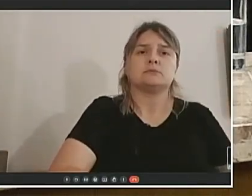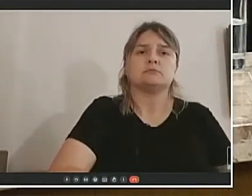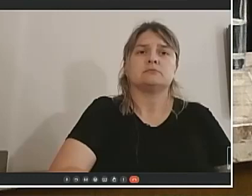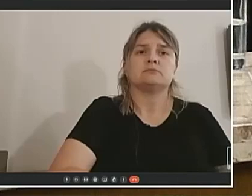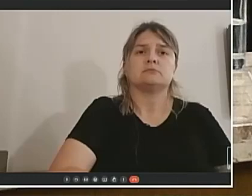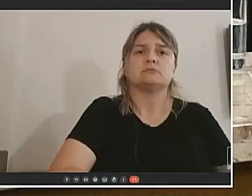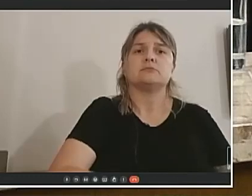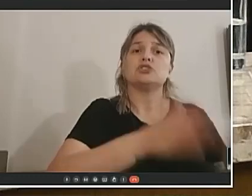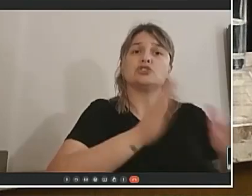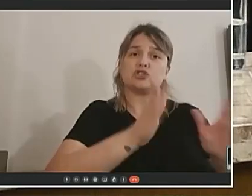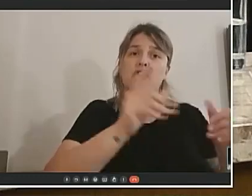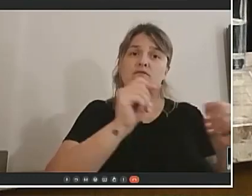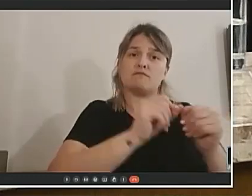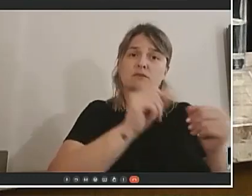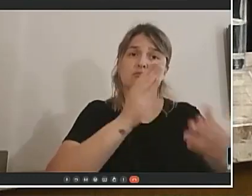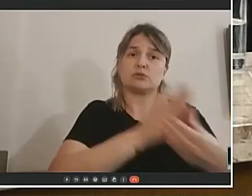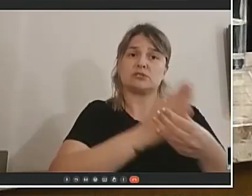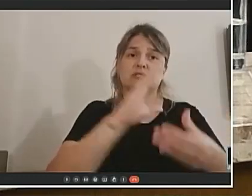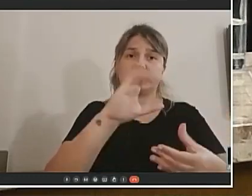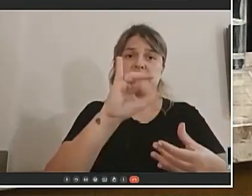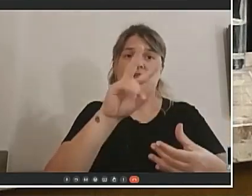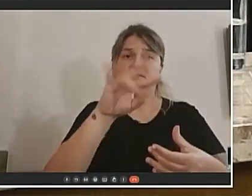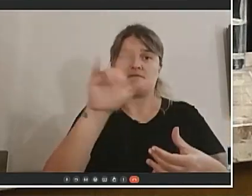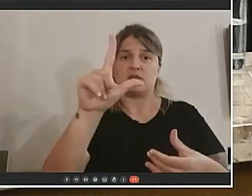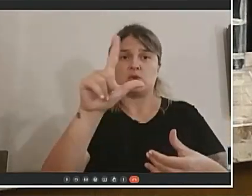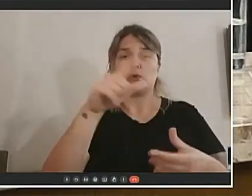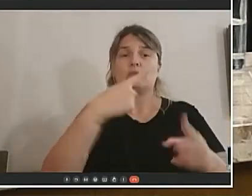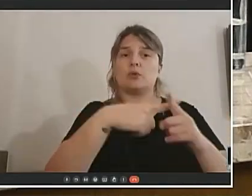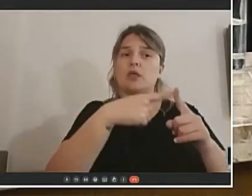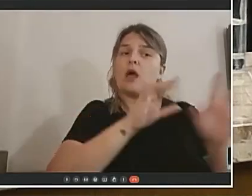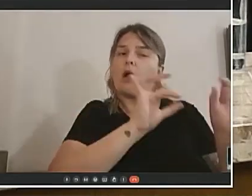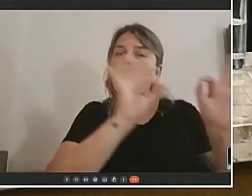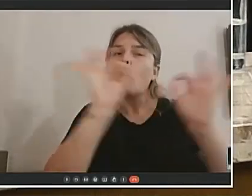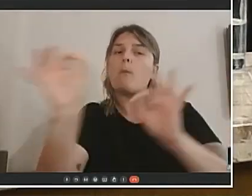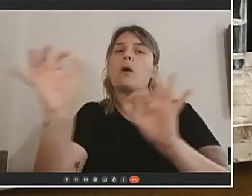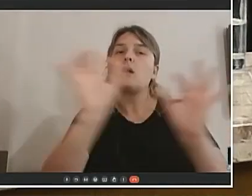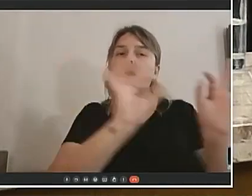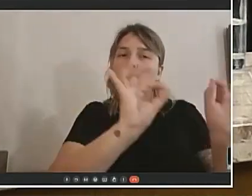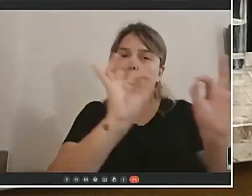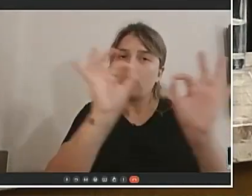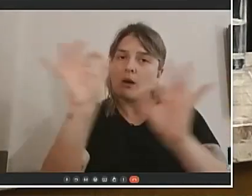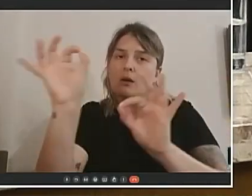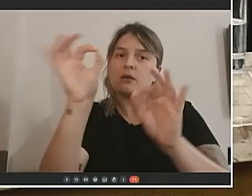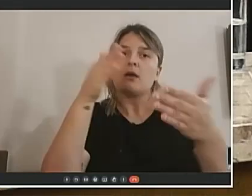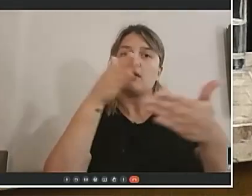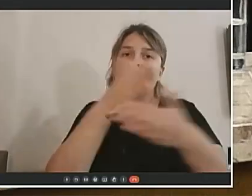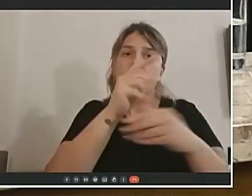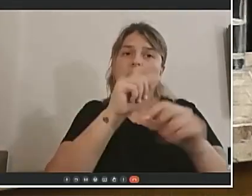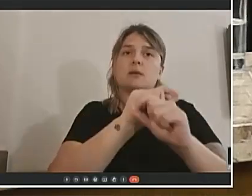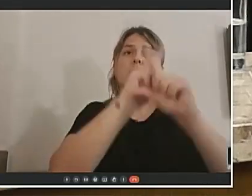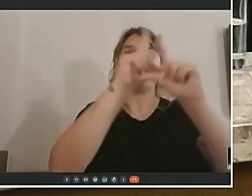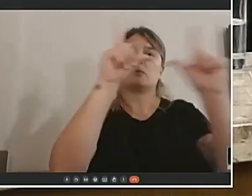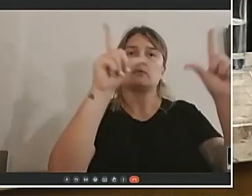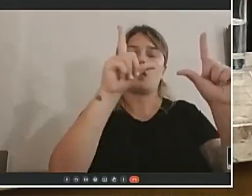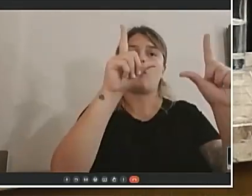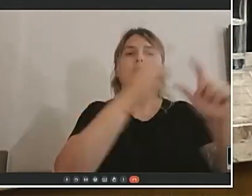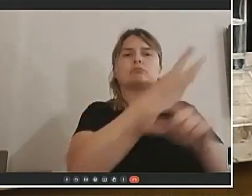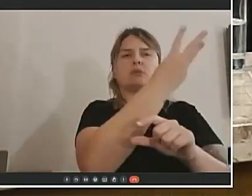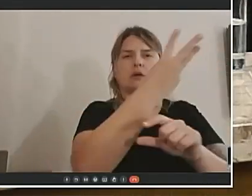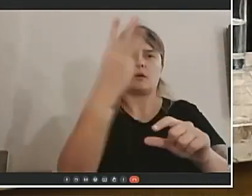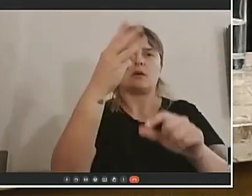inquérito civil porque a gente vai acompanhando os processos a gente entra no Portal da Transparência apresenta